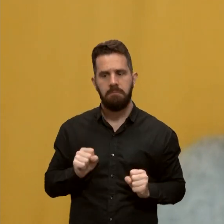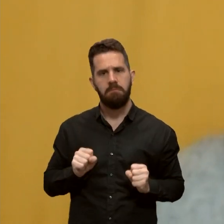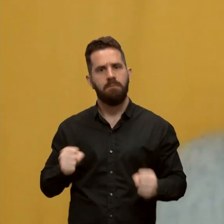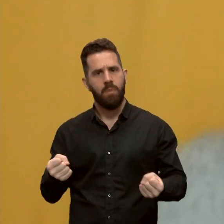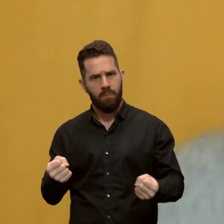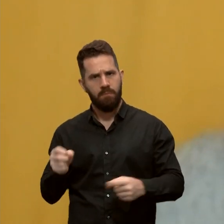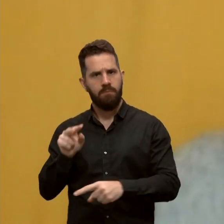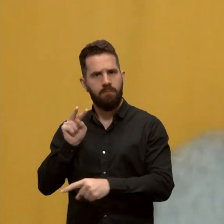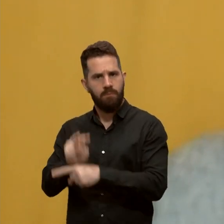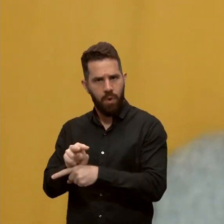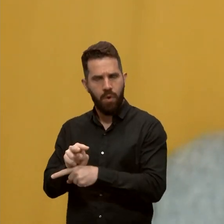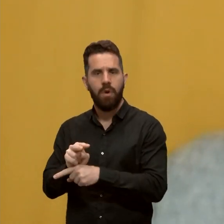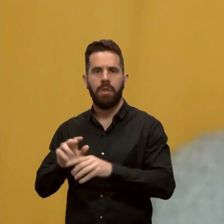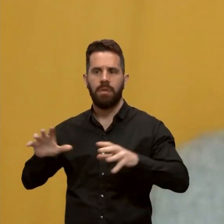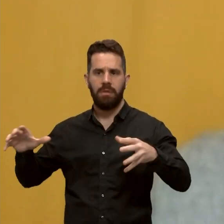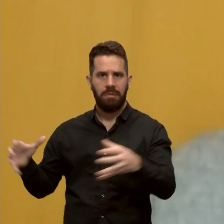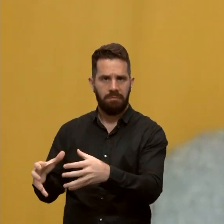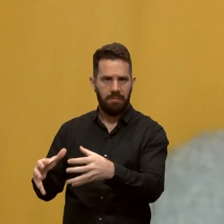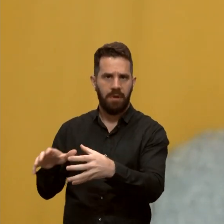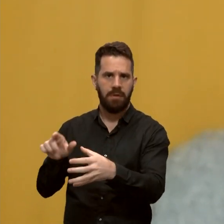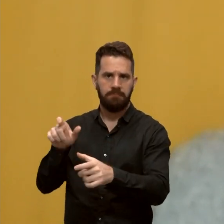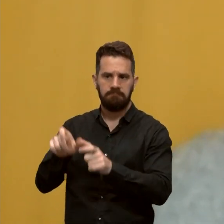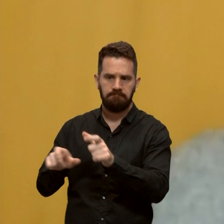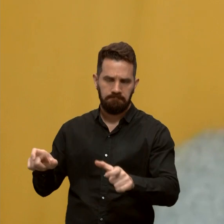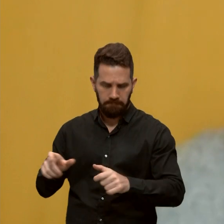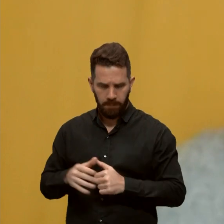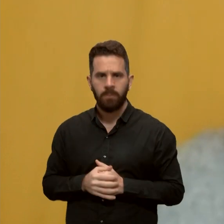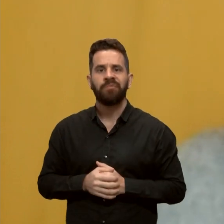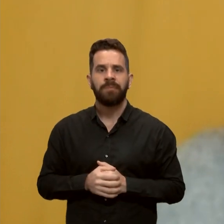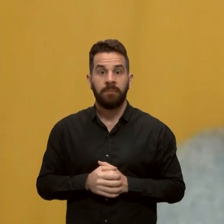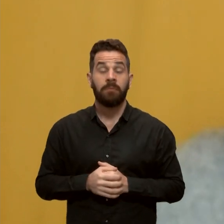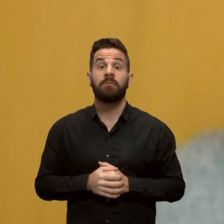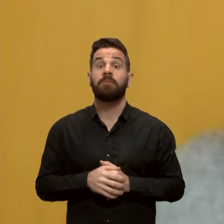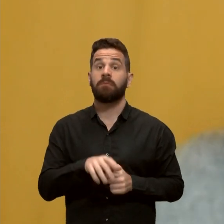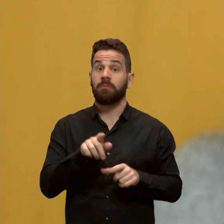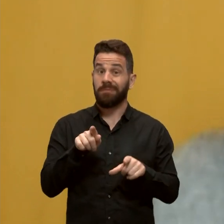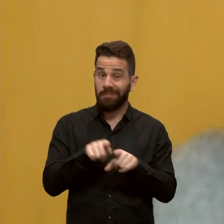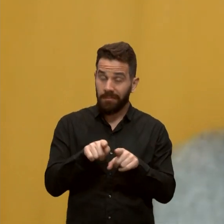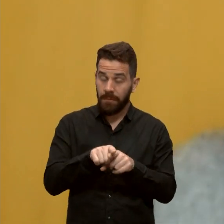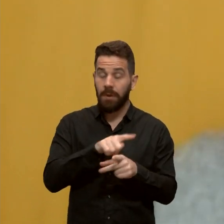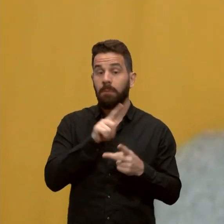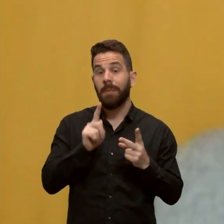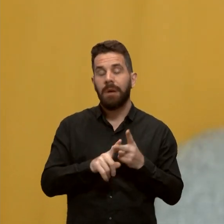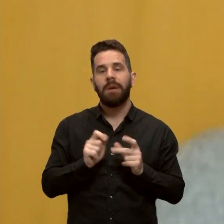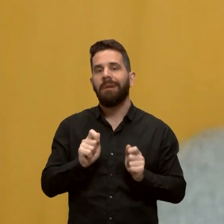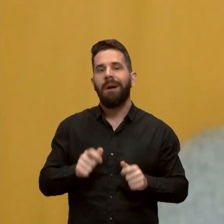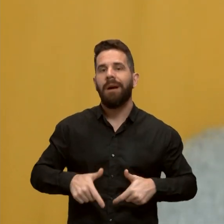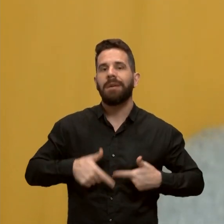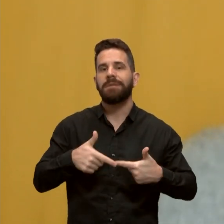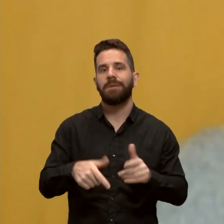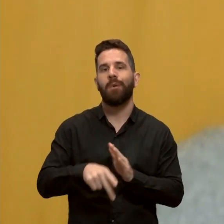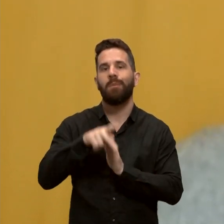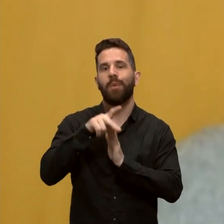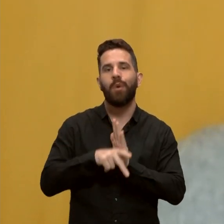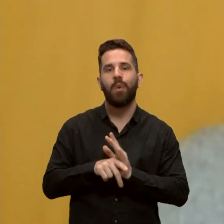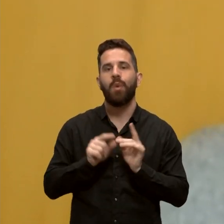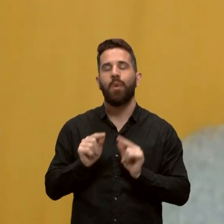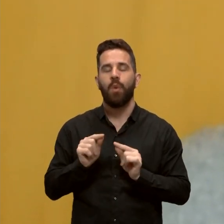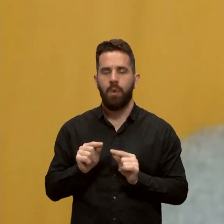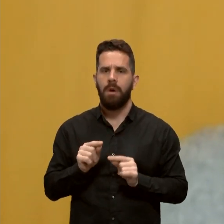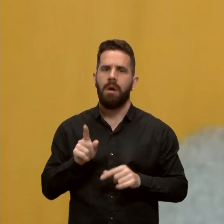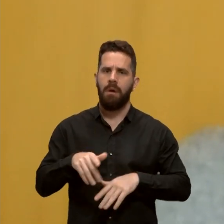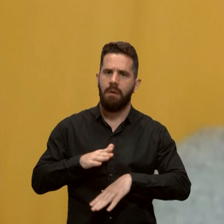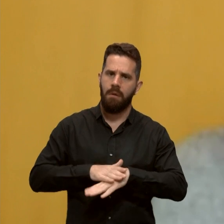fortalecimento dessas organizações dos direitos humanos. Ela também busca, a ação do projeto, fortalecer a dimensão